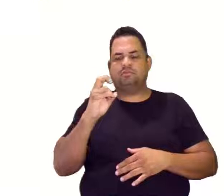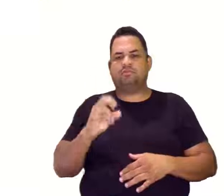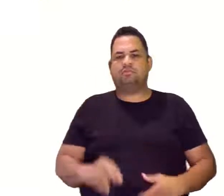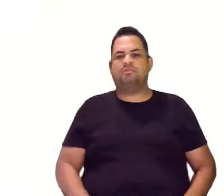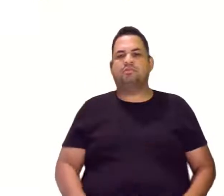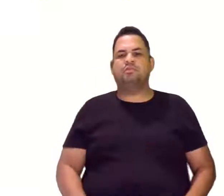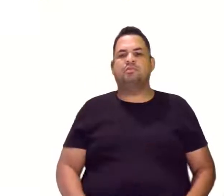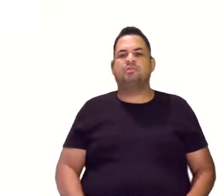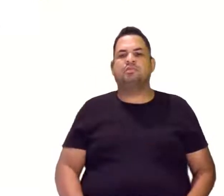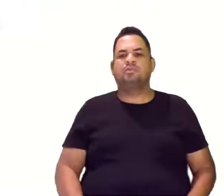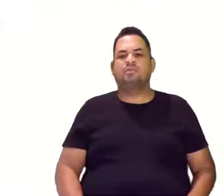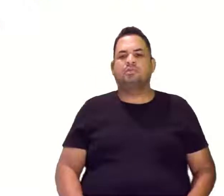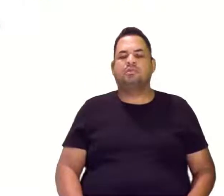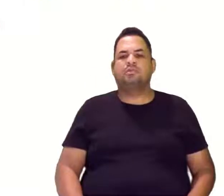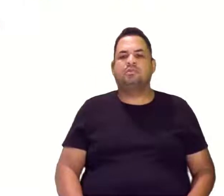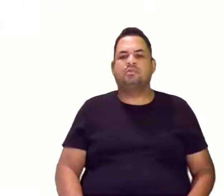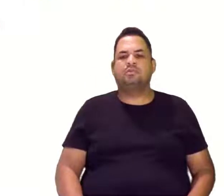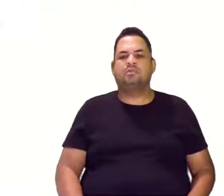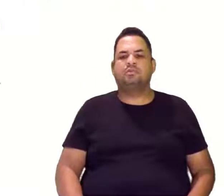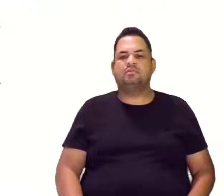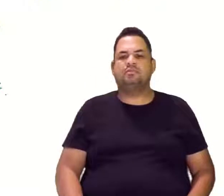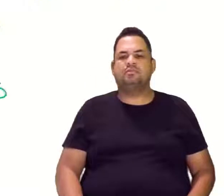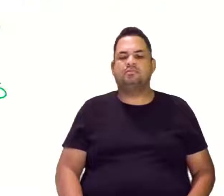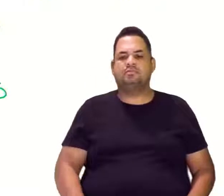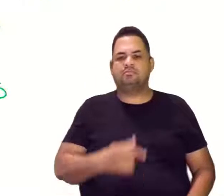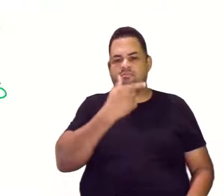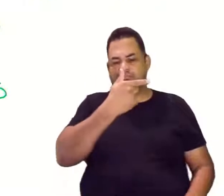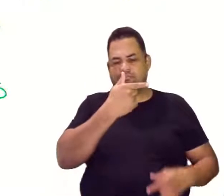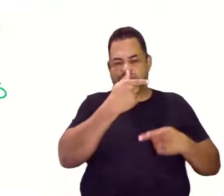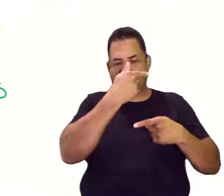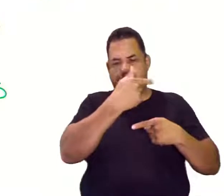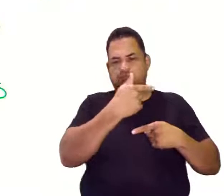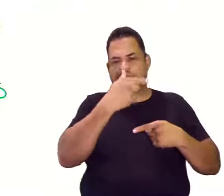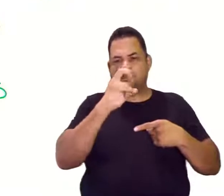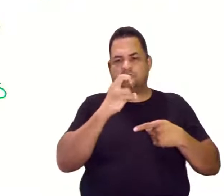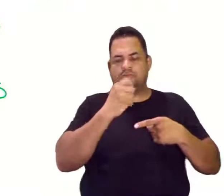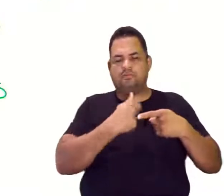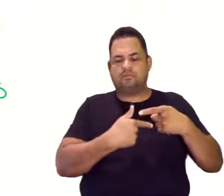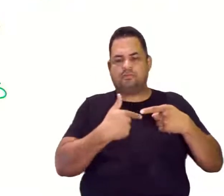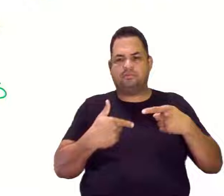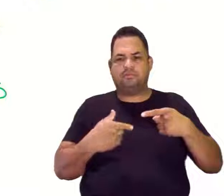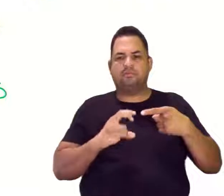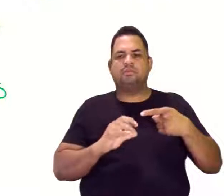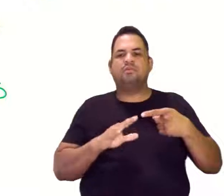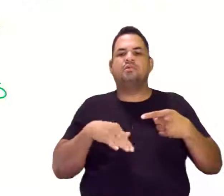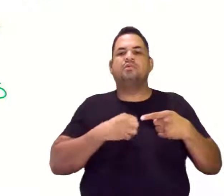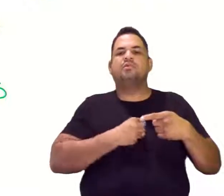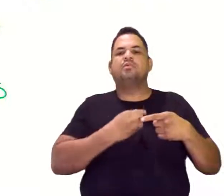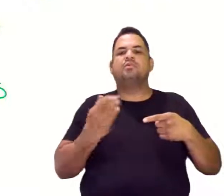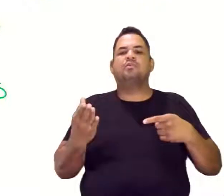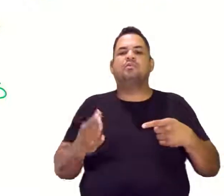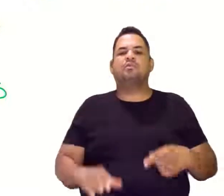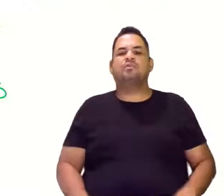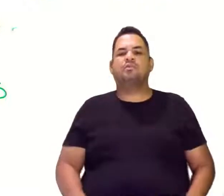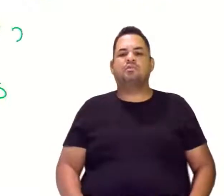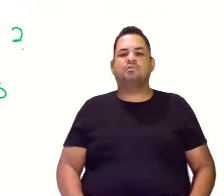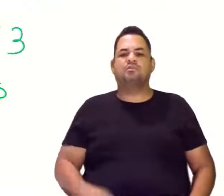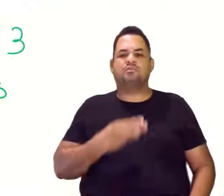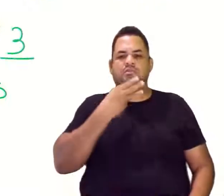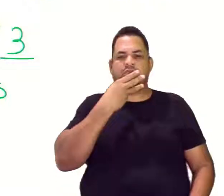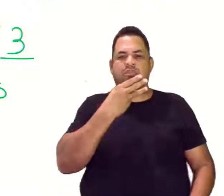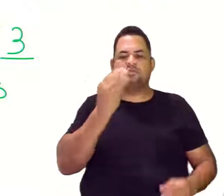mesmo. Então, vamos dividir por 25 o numerador, por 25 o denominador. Quantas vezes o 25 cabe no 75?